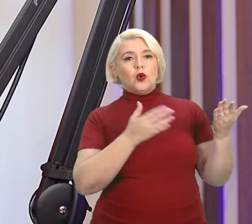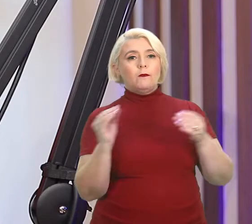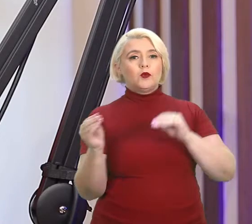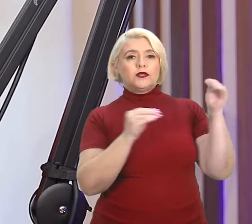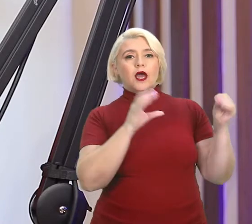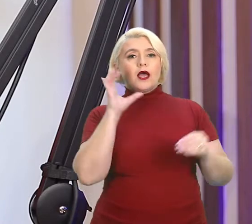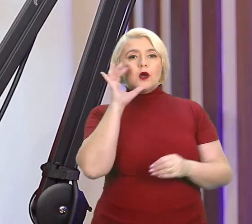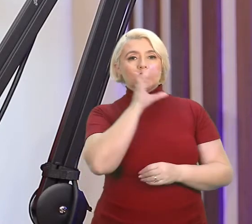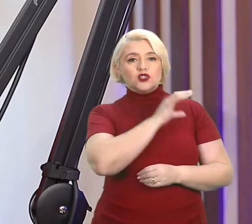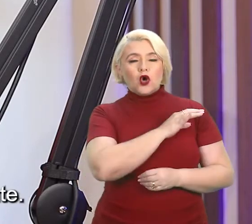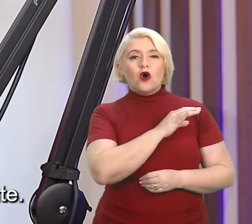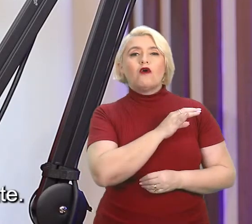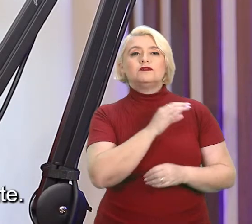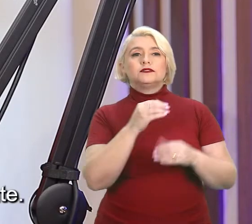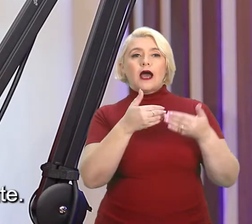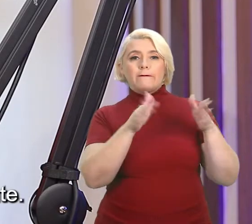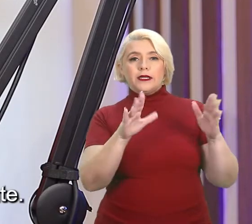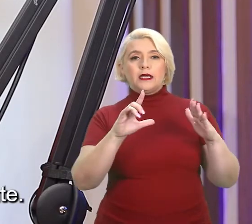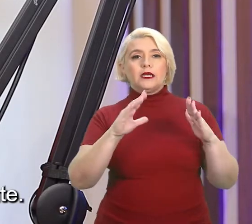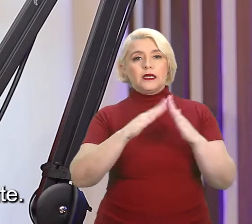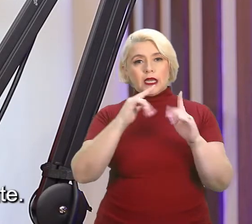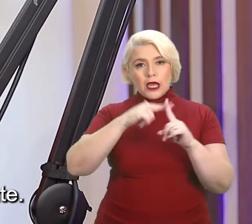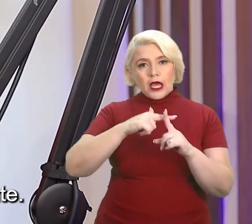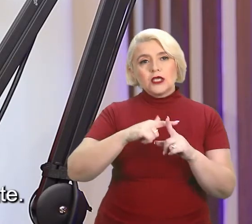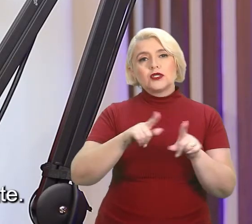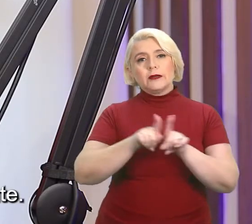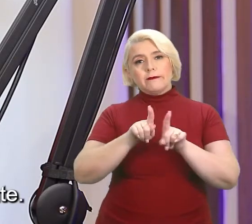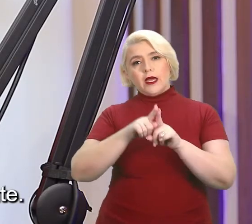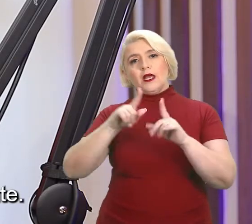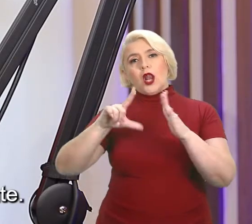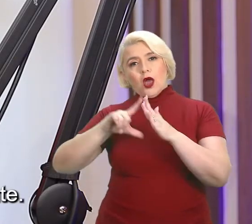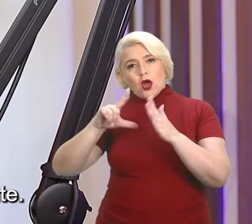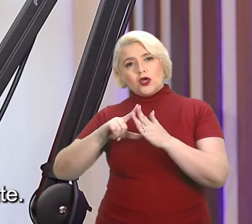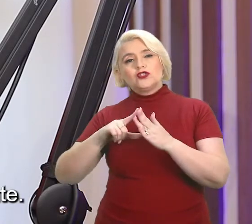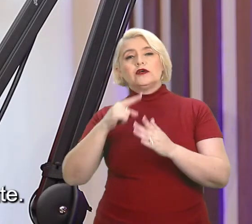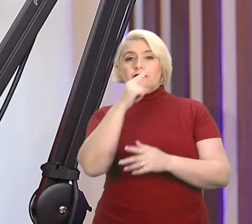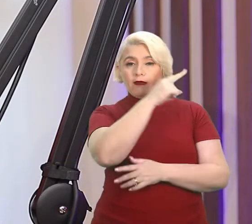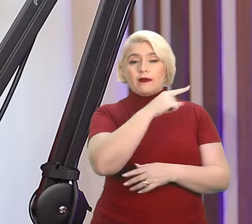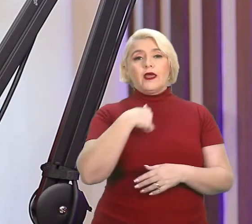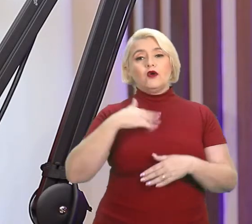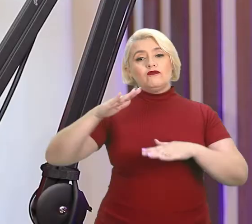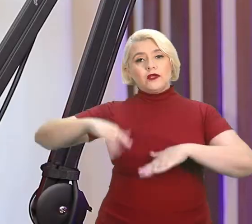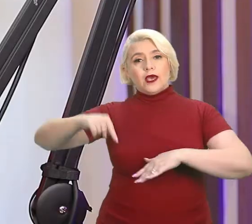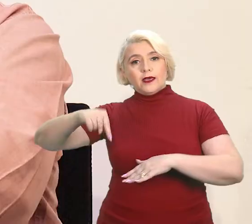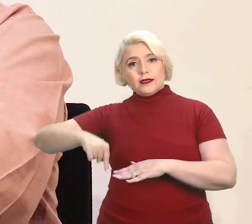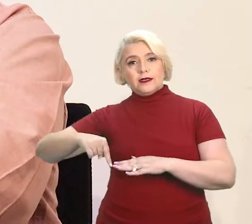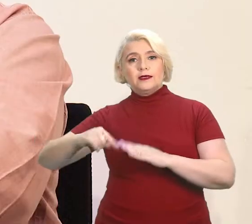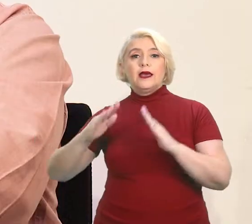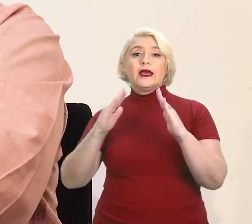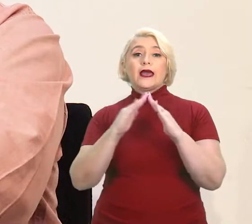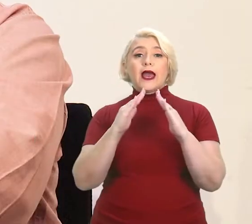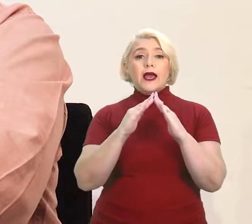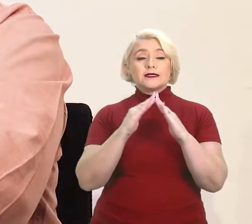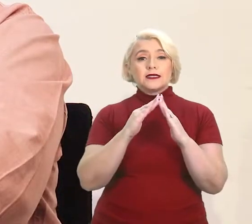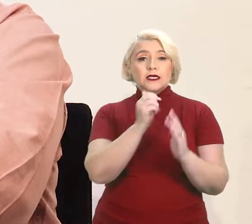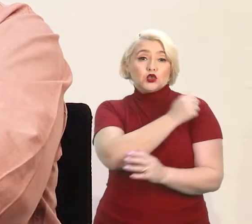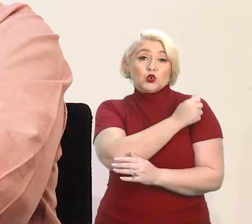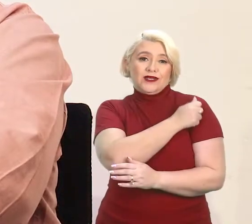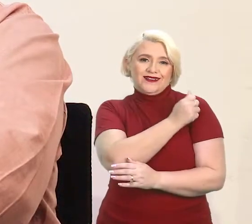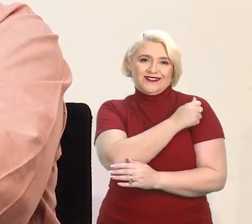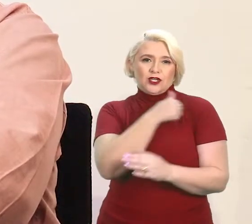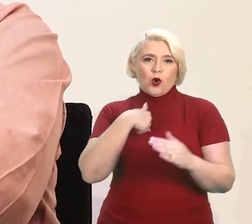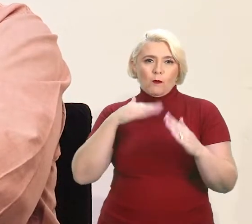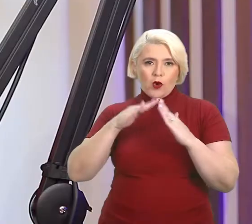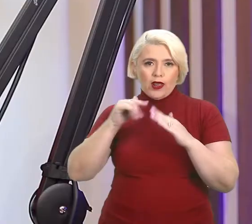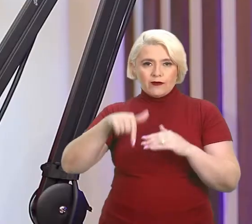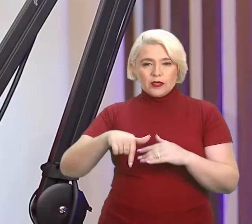e abrir um comércio lá, e aí ele foi para lá. E eu fiquei aqui morando na casa do estudante. Sei. E a neném com seu